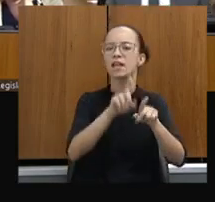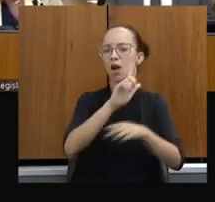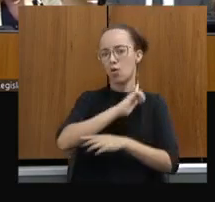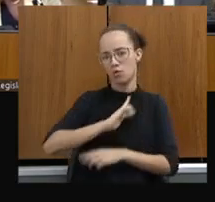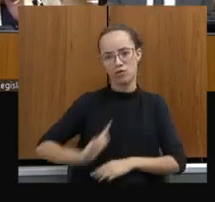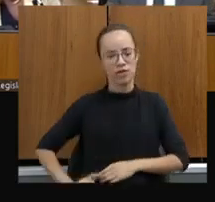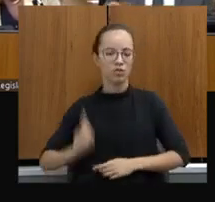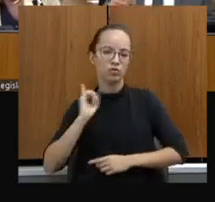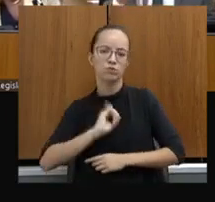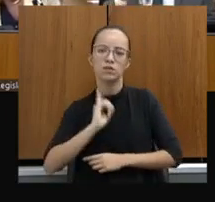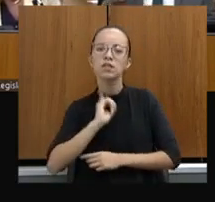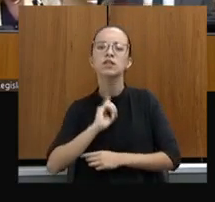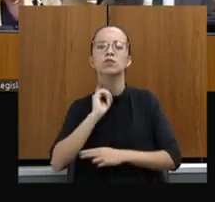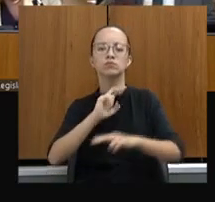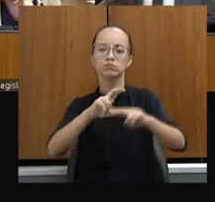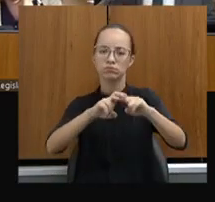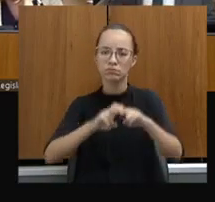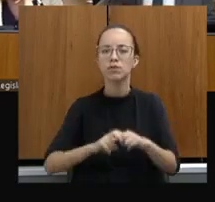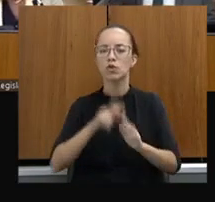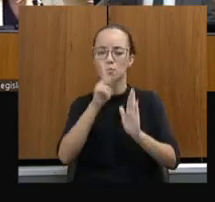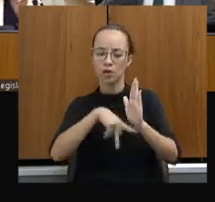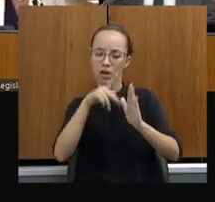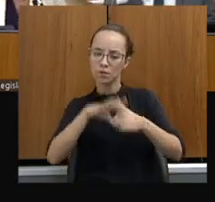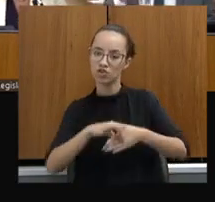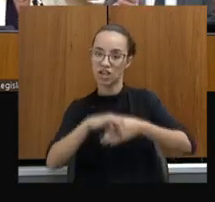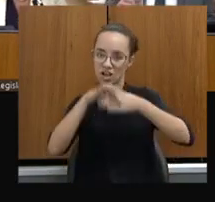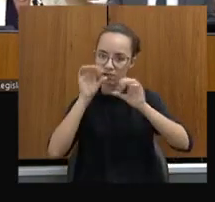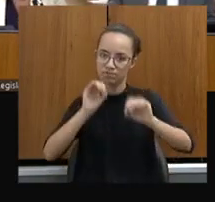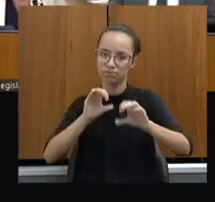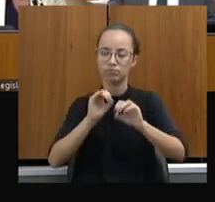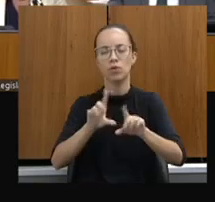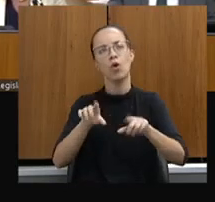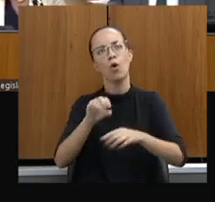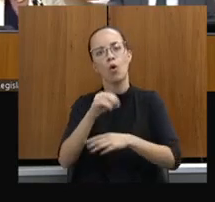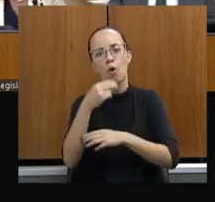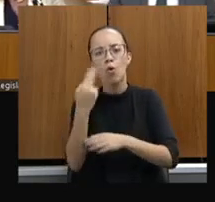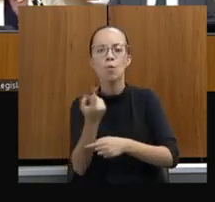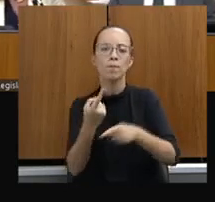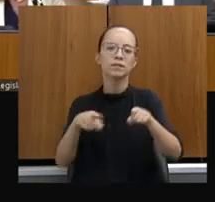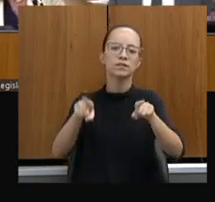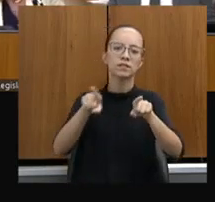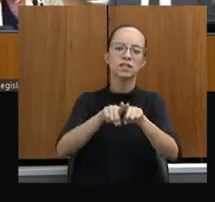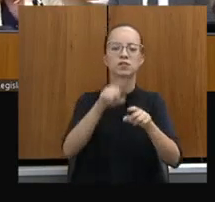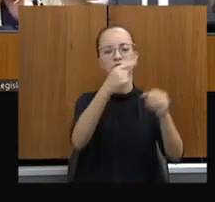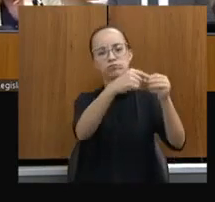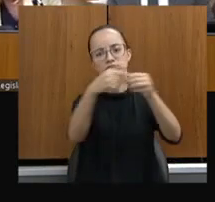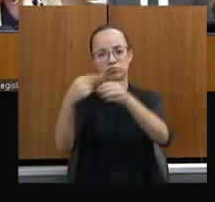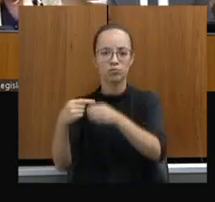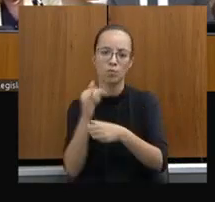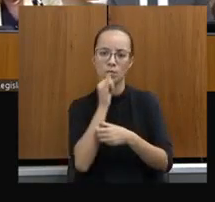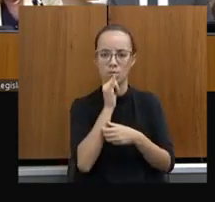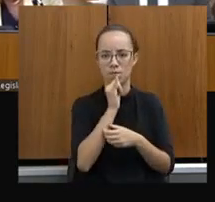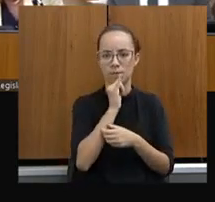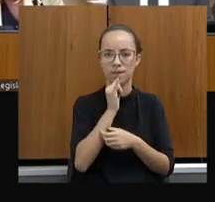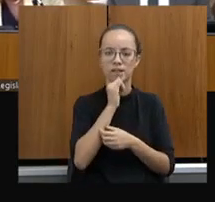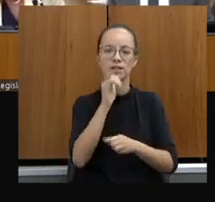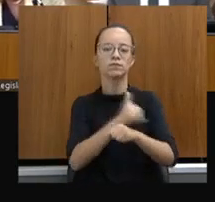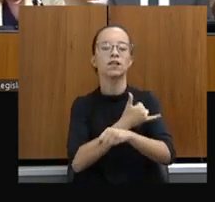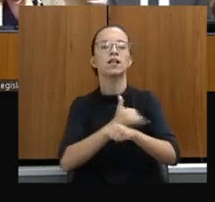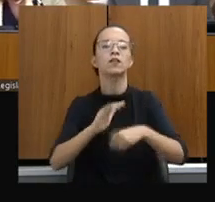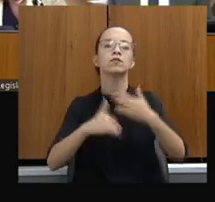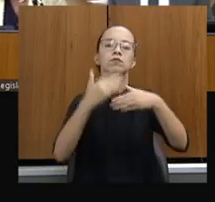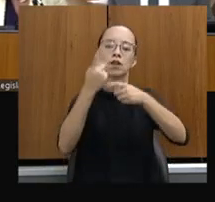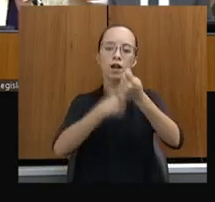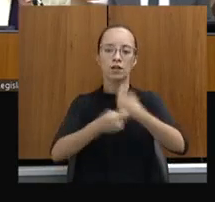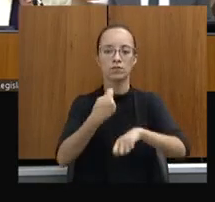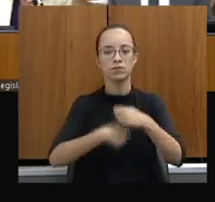de Minas por meio do programa de desenvolvimento de lideranças que eu já citei seja em parceria com municípios como por exemplo as estratégias de